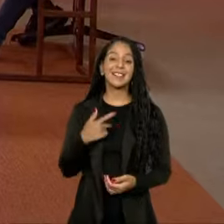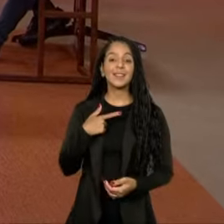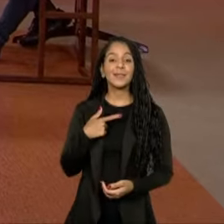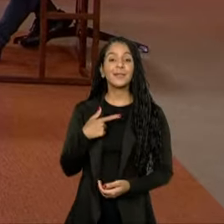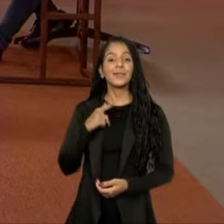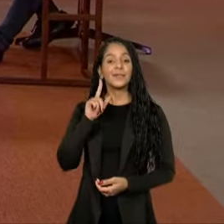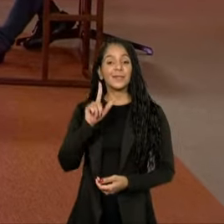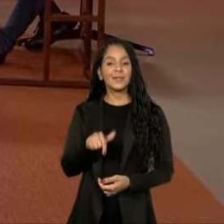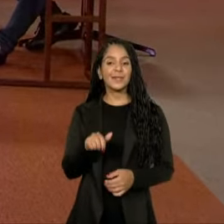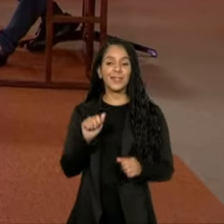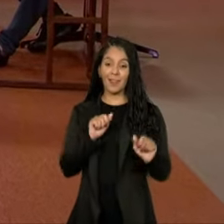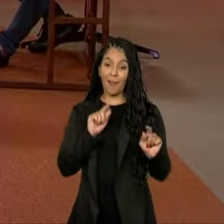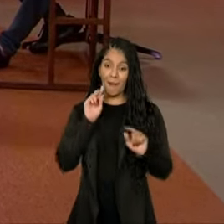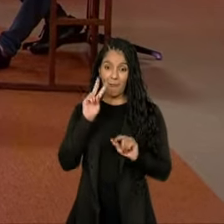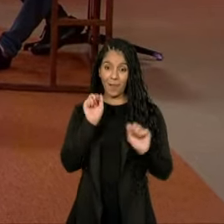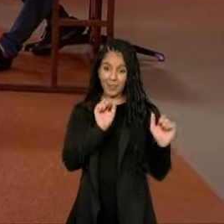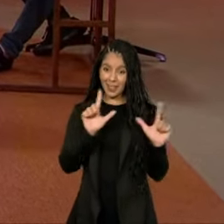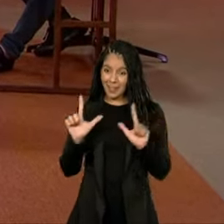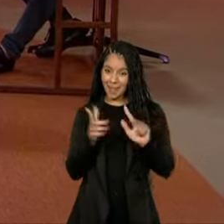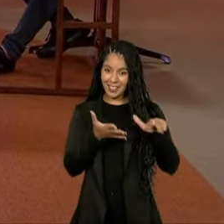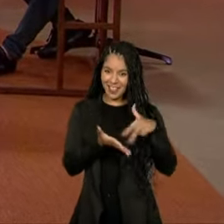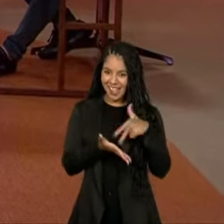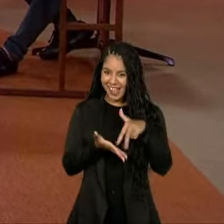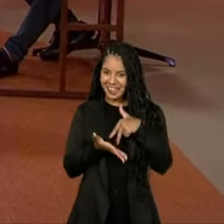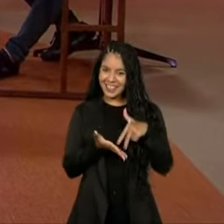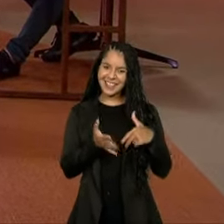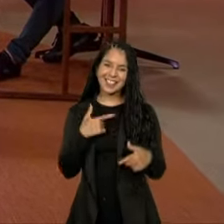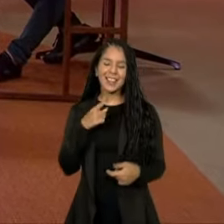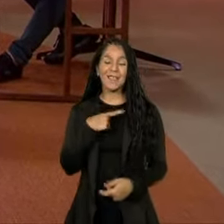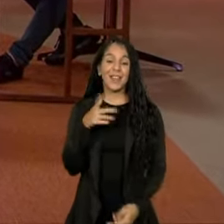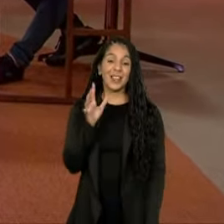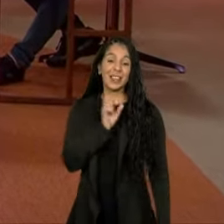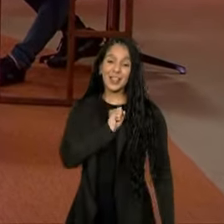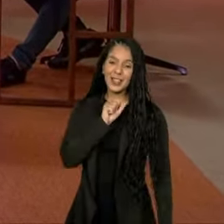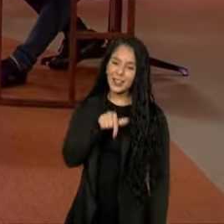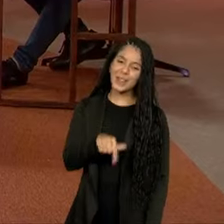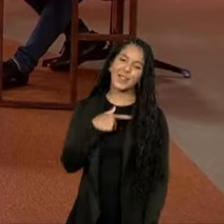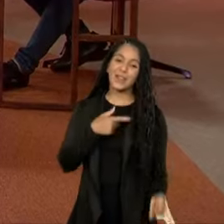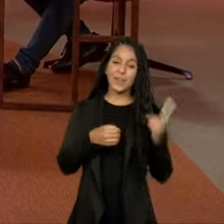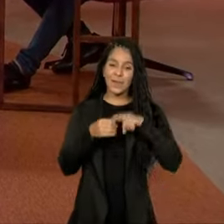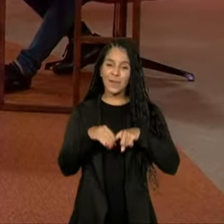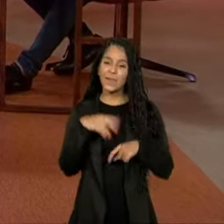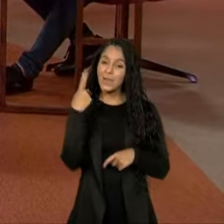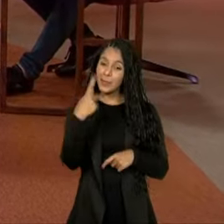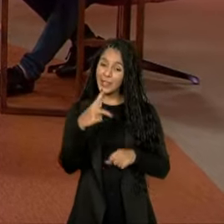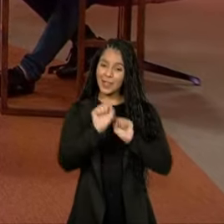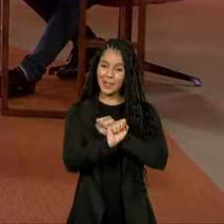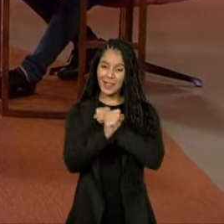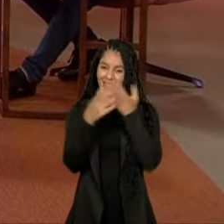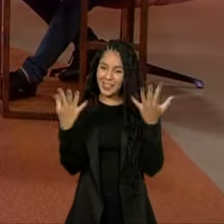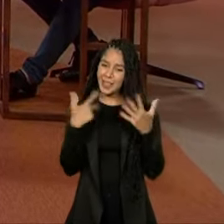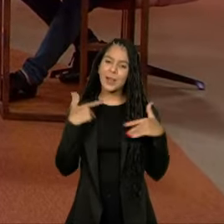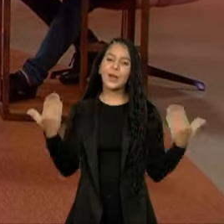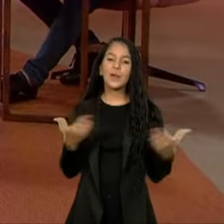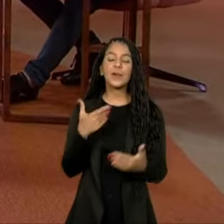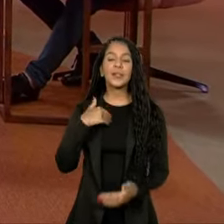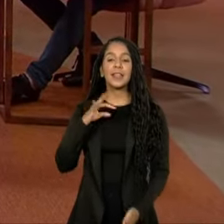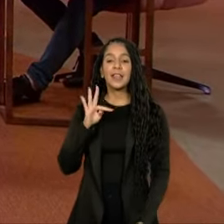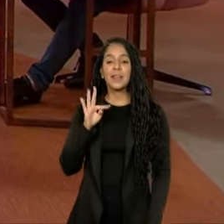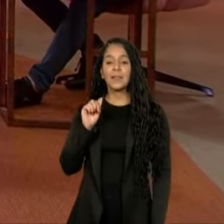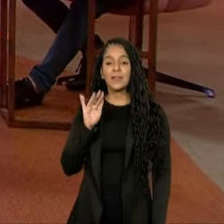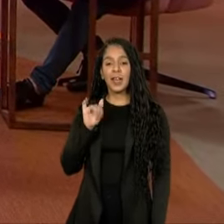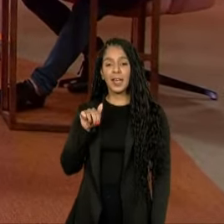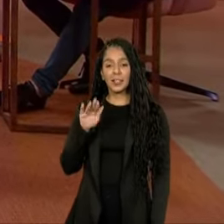Fátima, essa vinheta dá uma dancinha, Léo. Eu adoro. A gente está de volta com o seu Sem Censura, que hoje tem Fátima